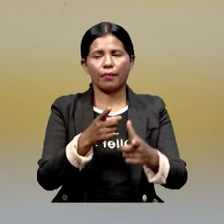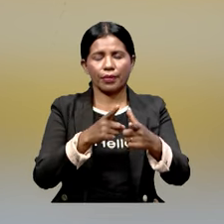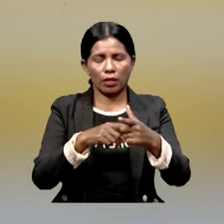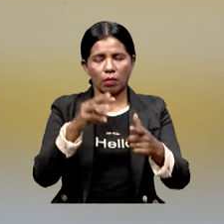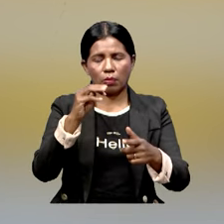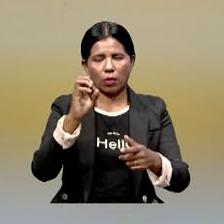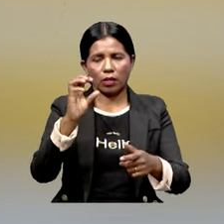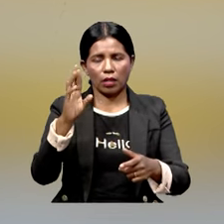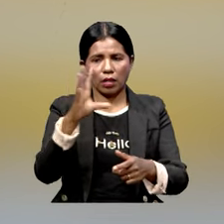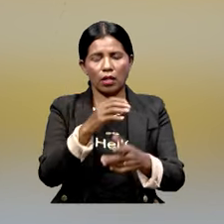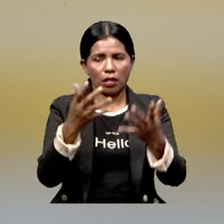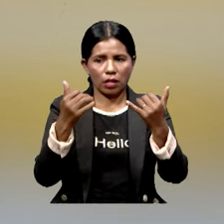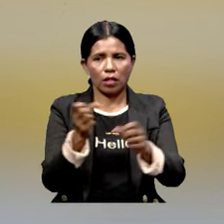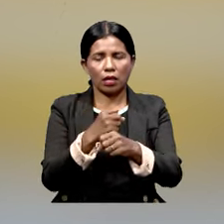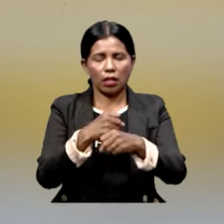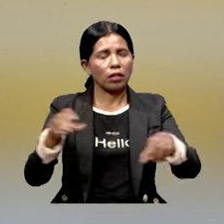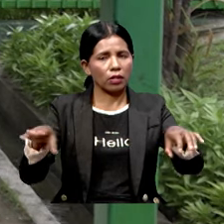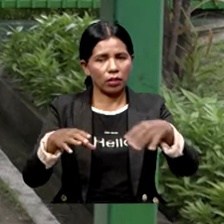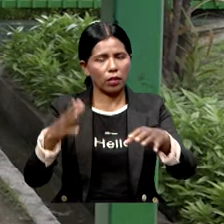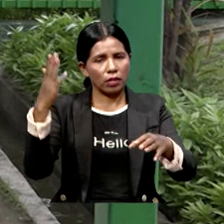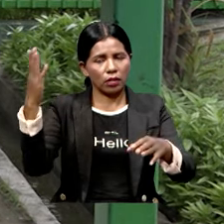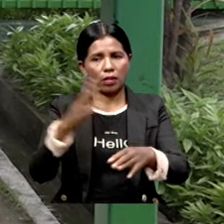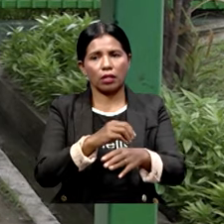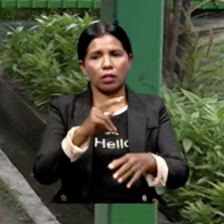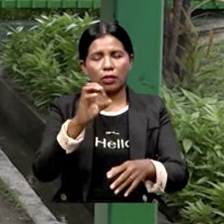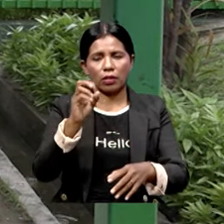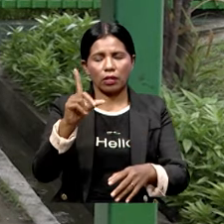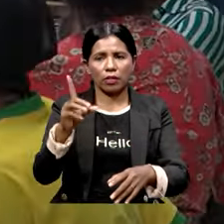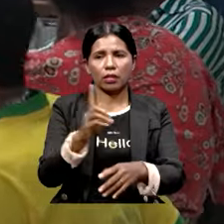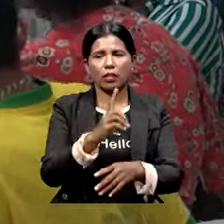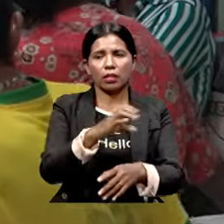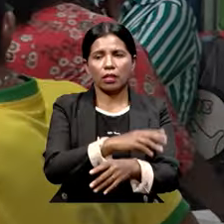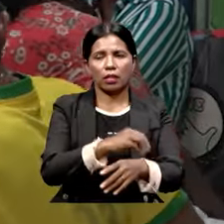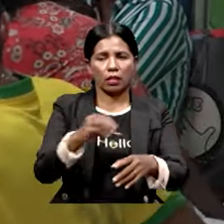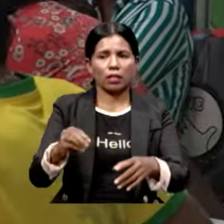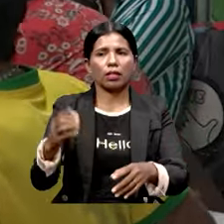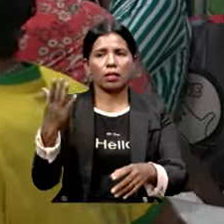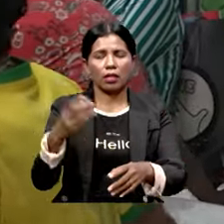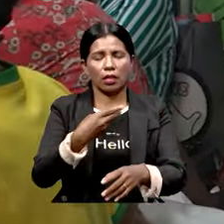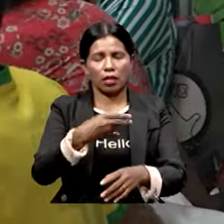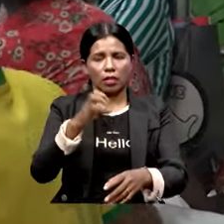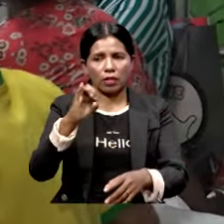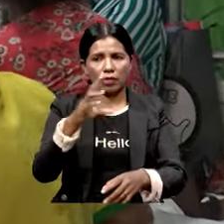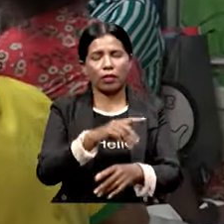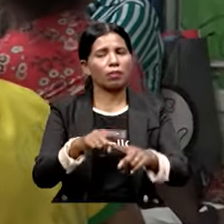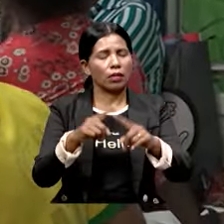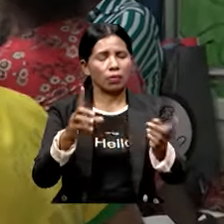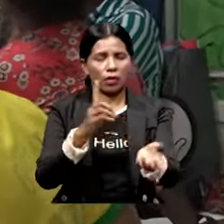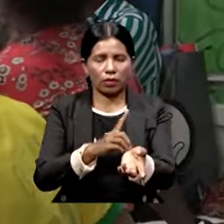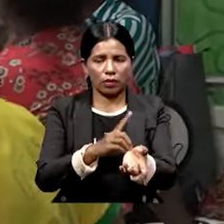Morales, nebedadão ne halau ne serviço e a neurologia Departamento Medicina Interna HNGV, mas be